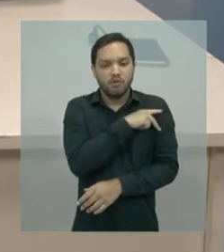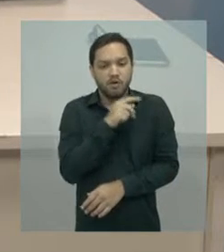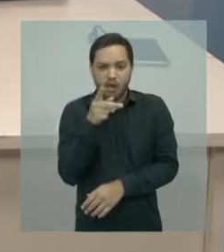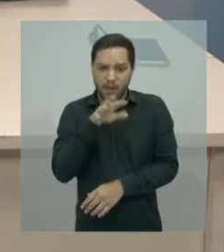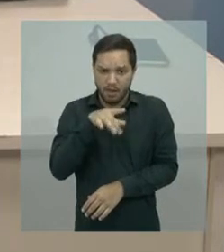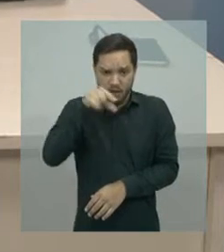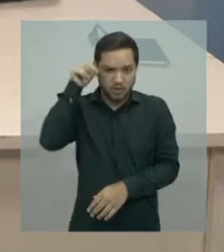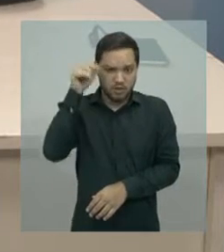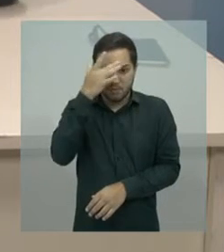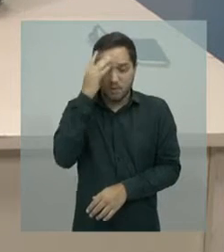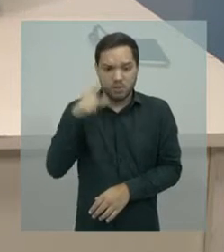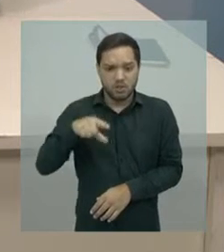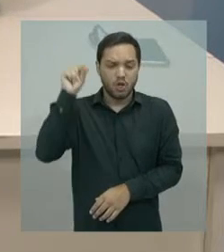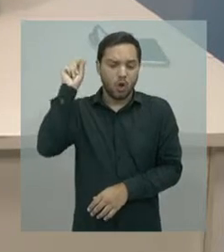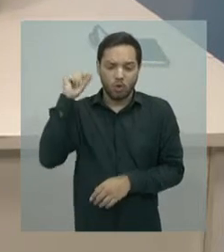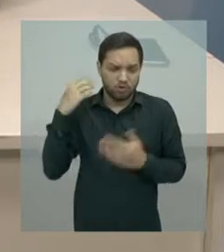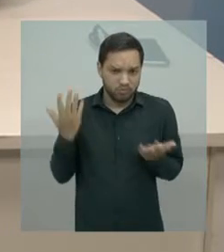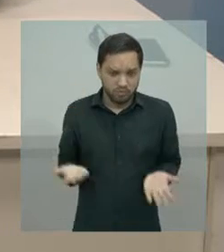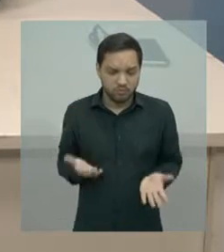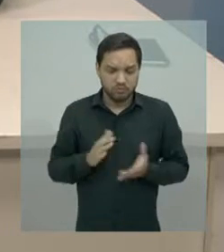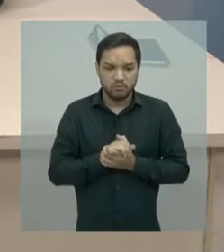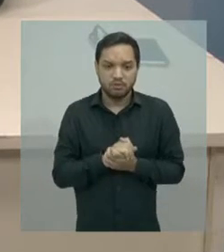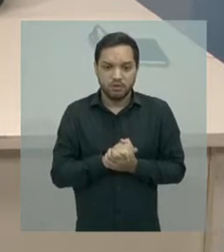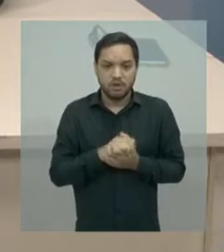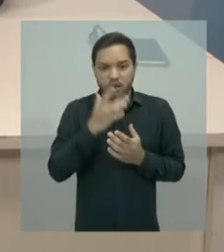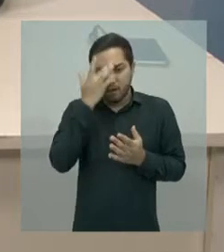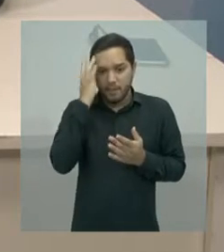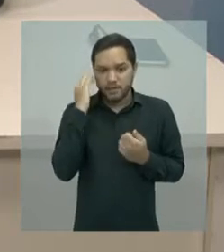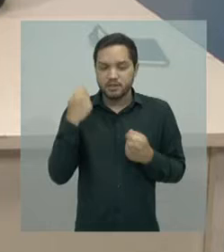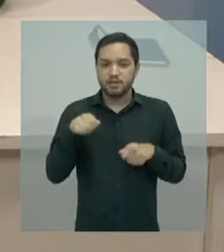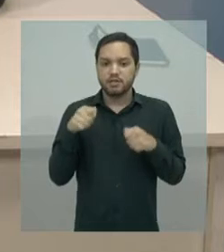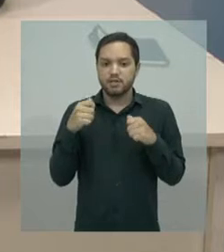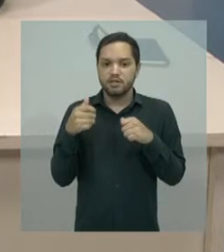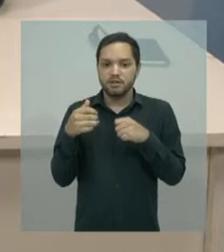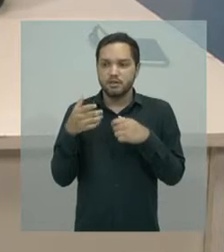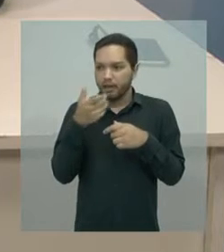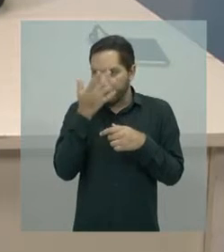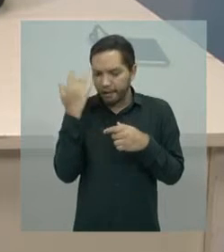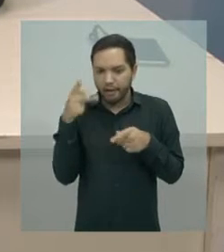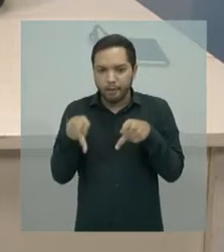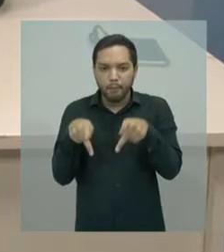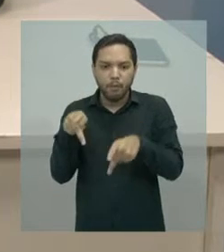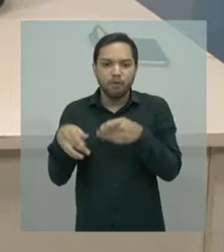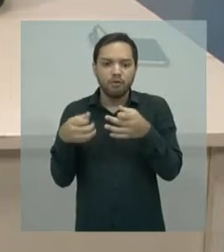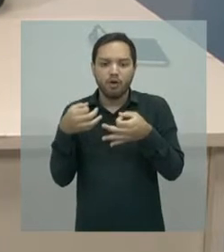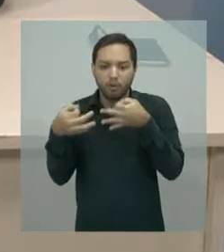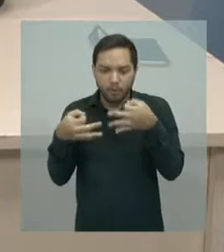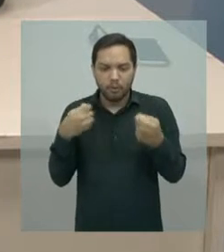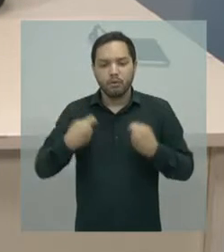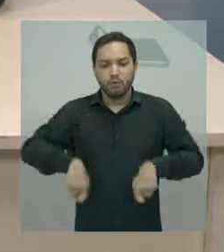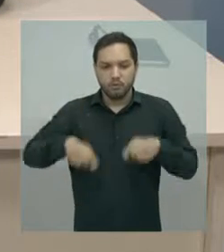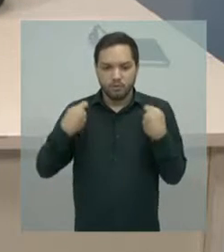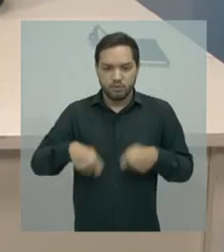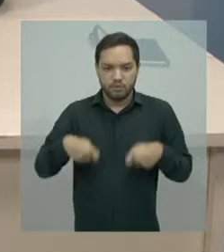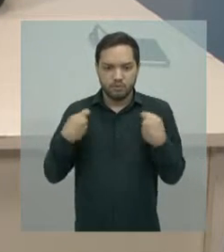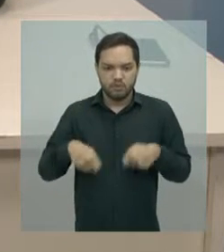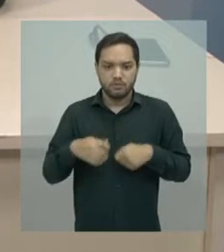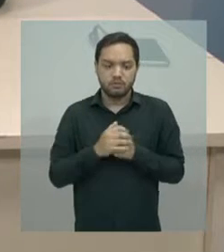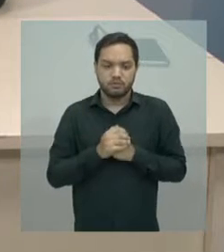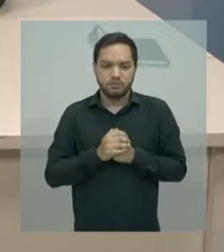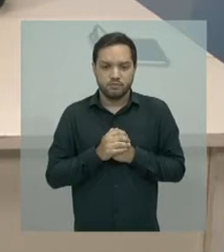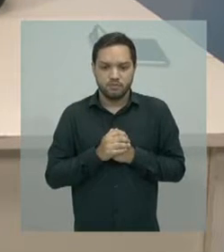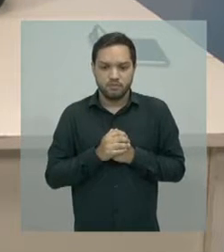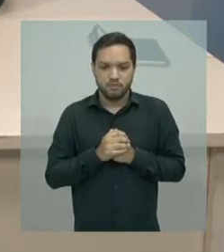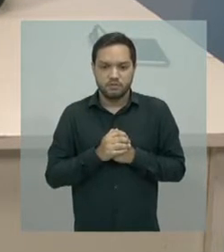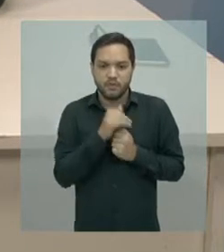se a população ser ouvida, se opinar... Como é que eu saio? Eu deixo de